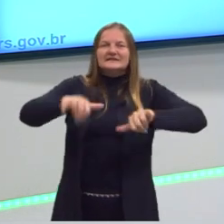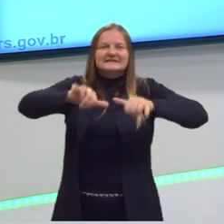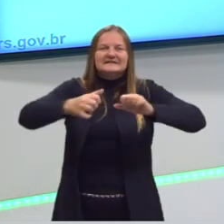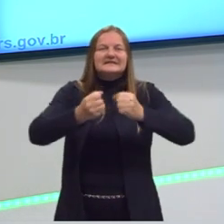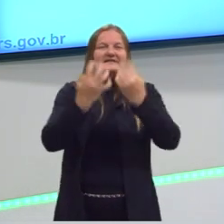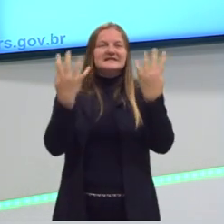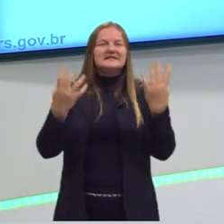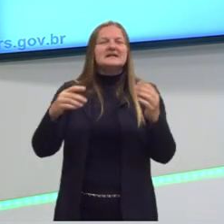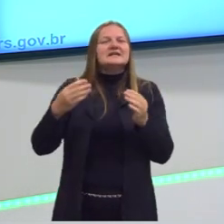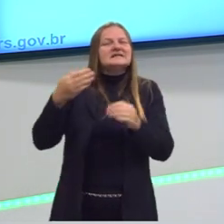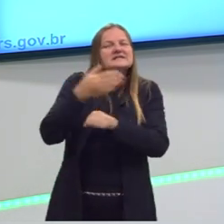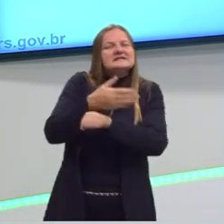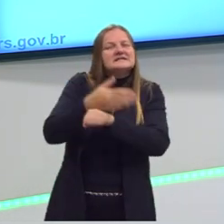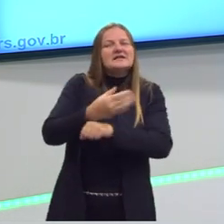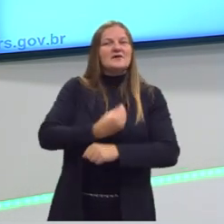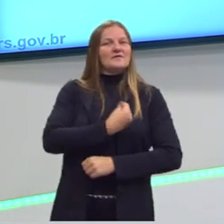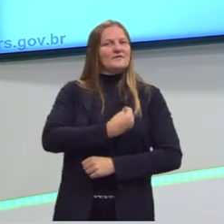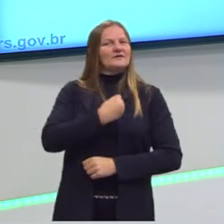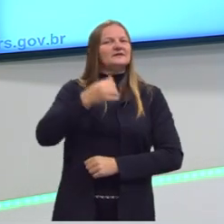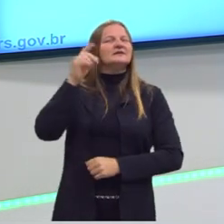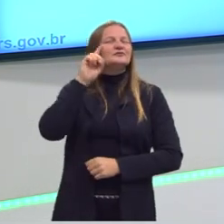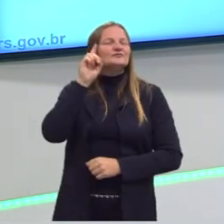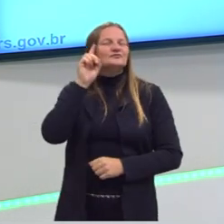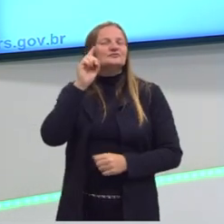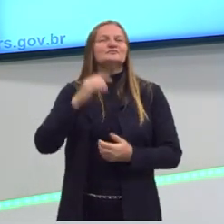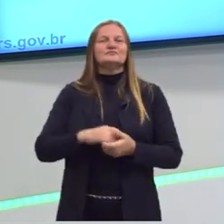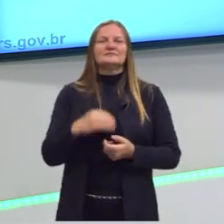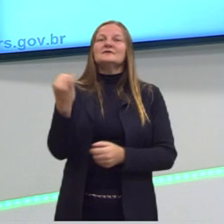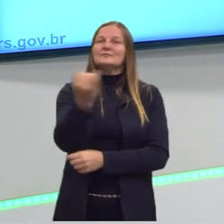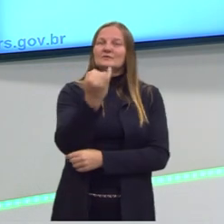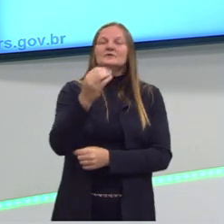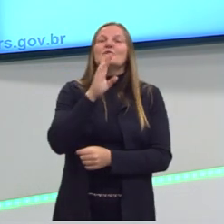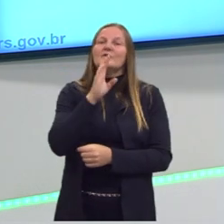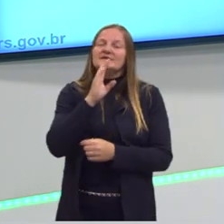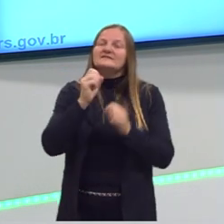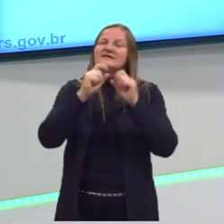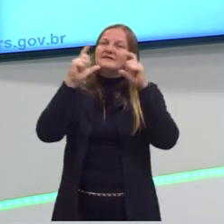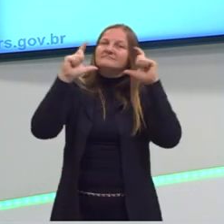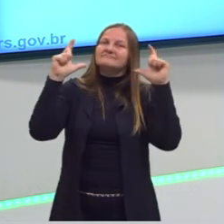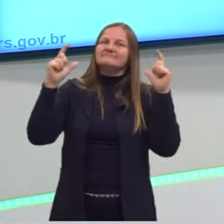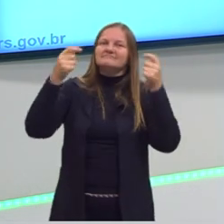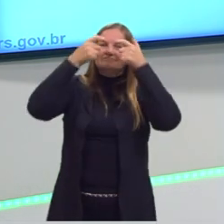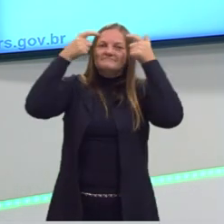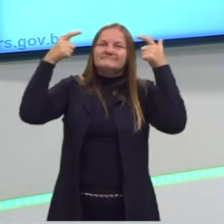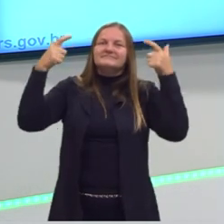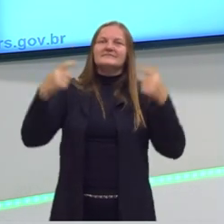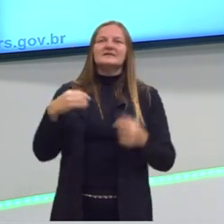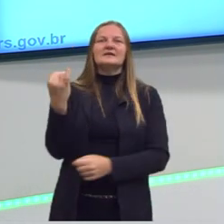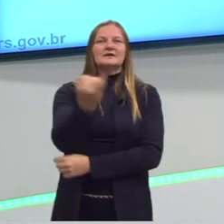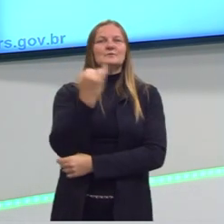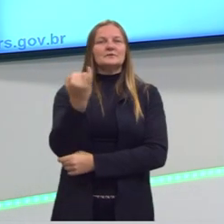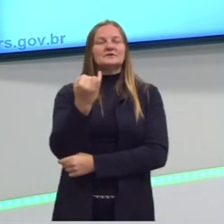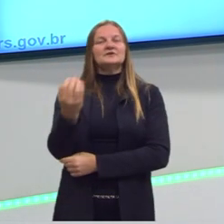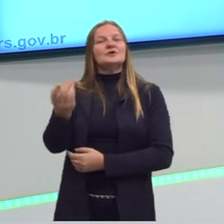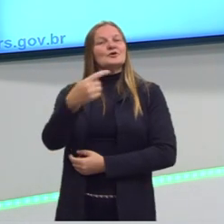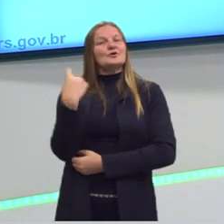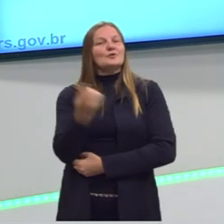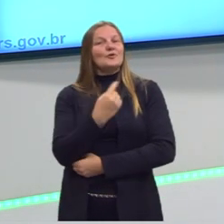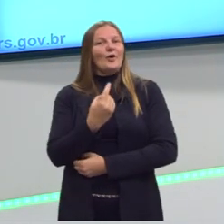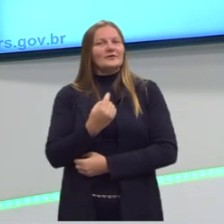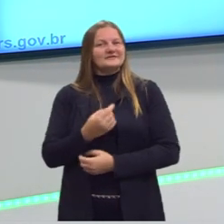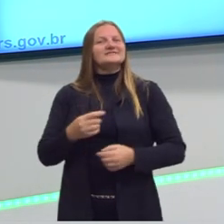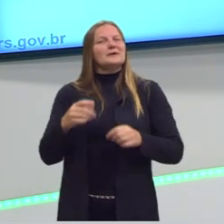ela está presente muito no nosso dia a dia é importante ter conhecimento é isso e importante para o nosso